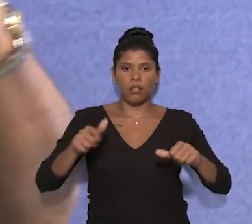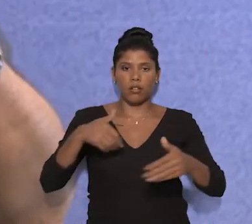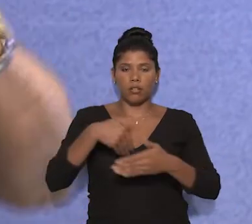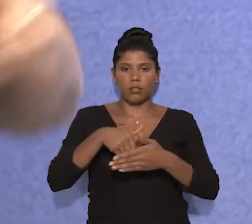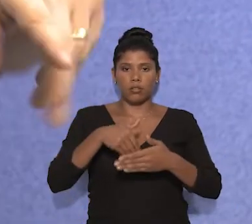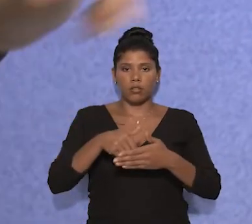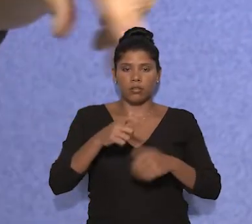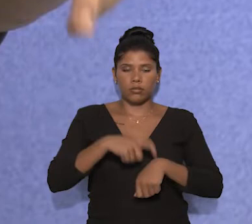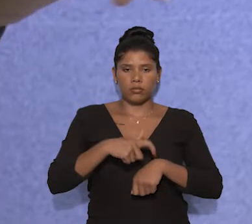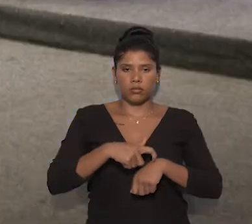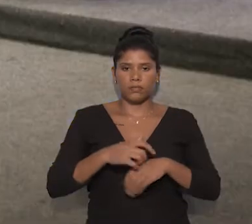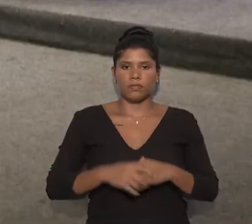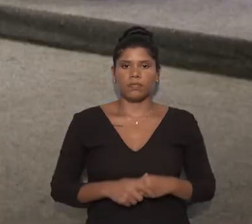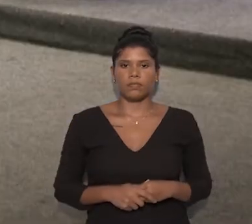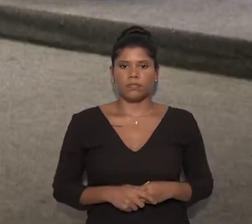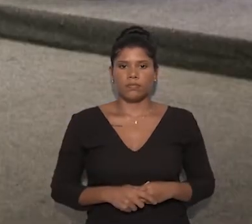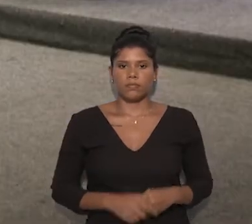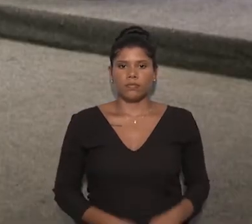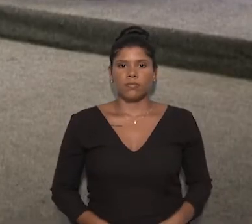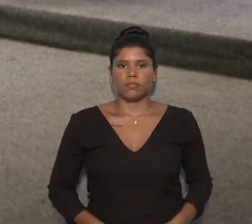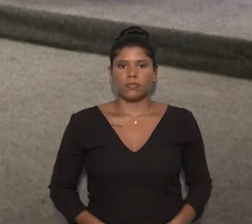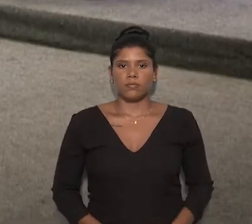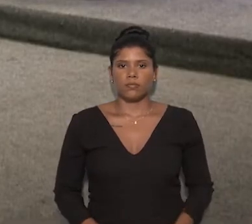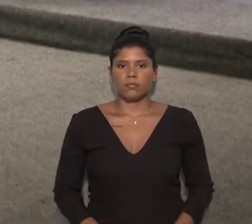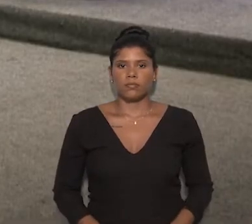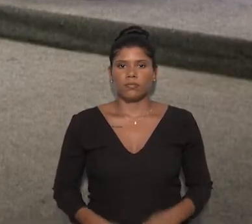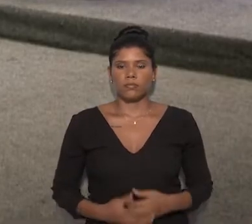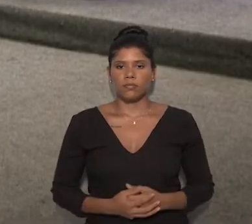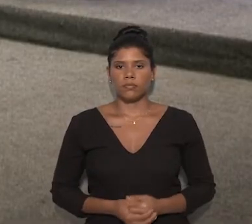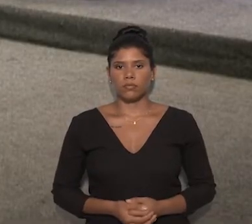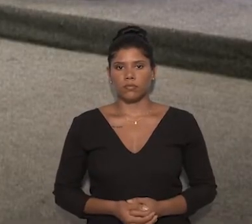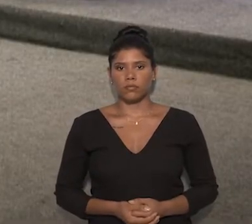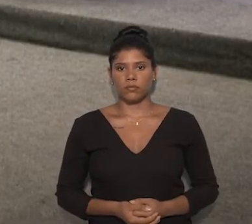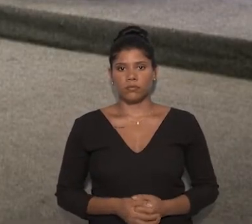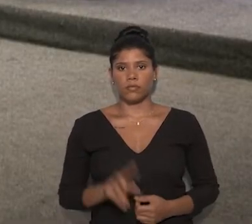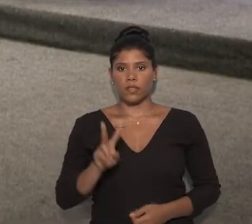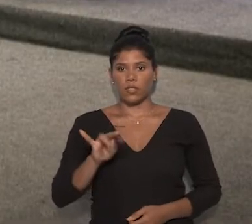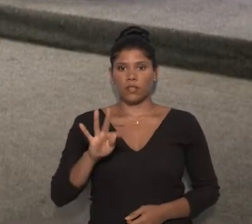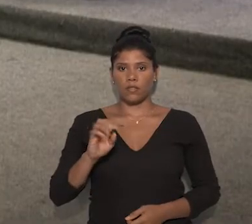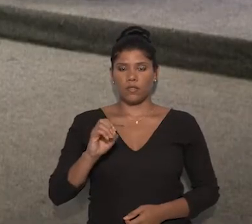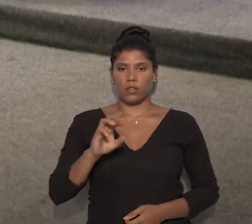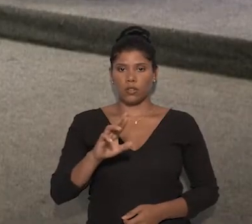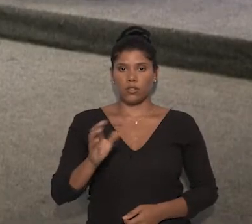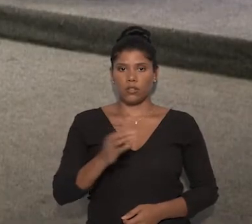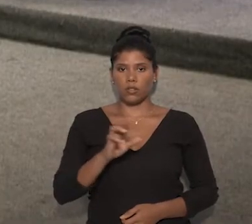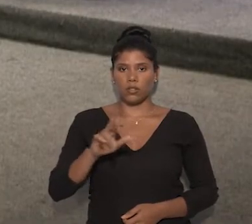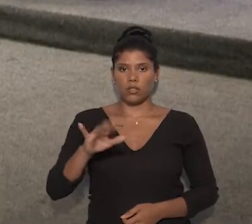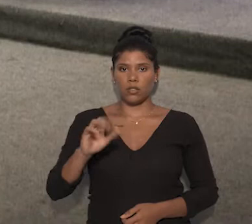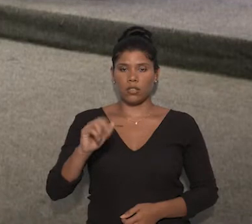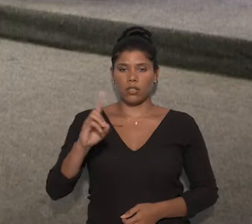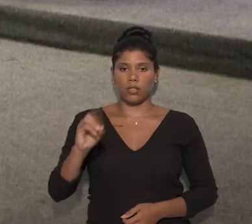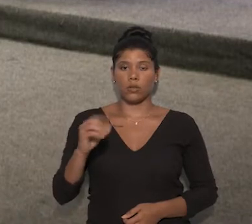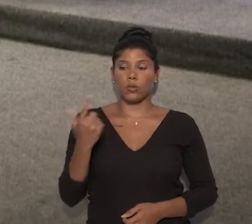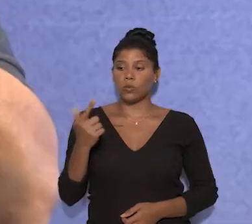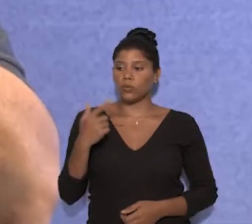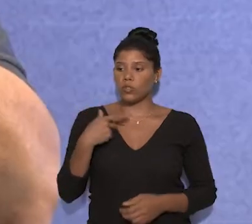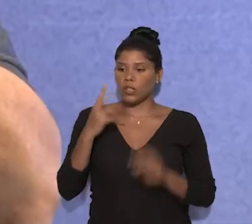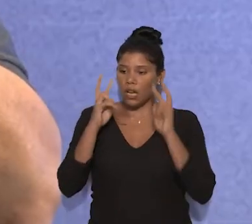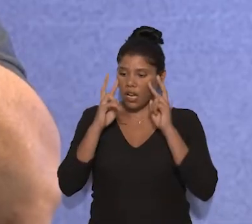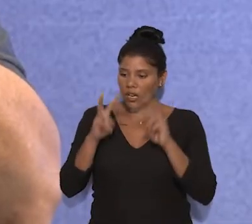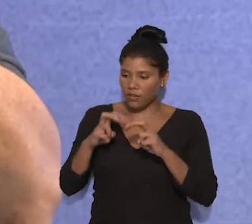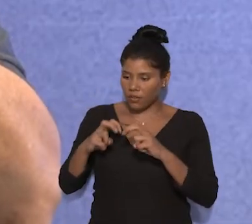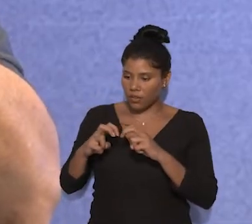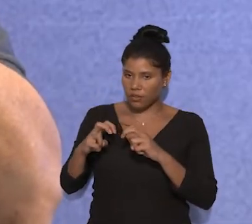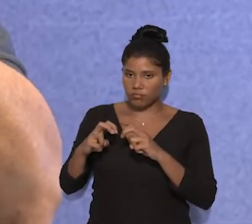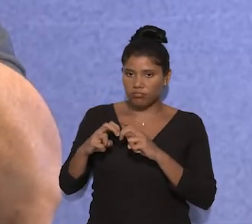aquele Igor Torres que foi embora, que né? Jogou pela a lateral direita e... O Vitor Ricardo. E o Vitor Ricardo. Que é um menino, então, né? Então ele olhava assim para o banco